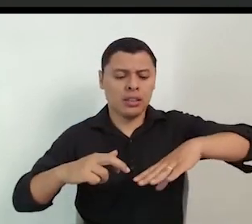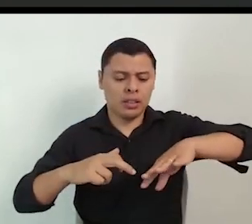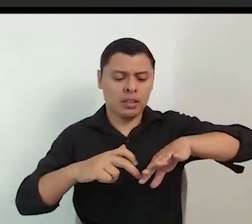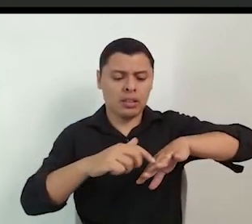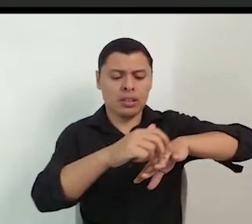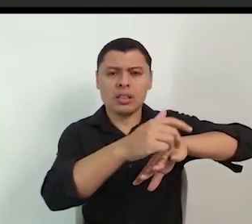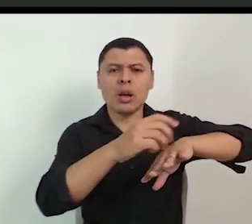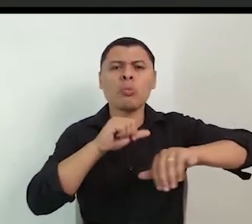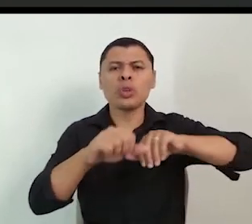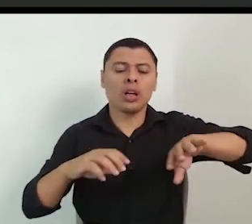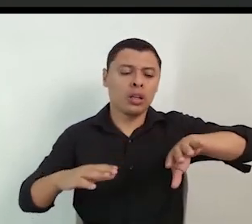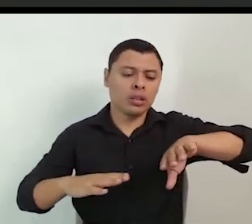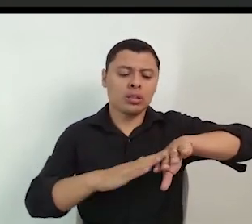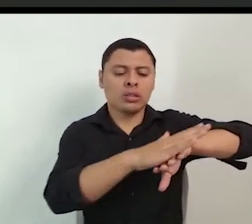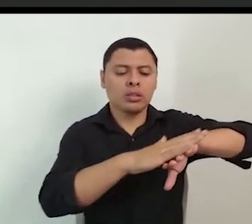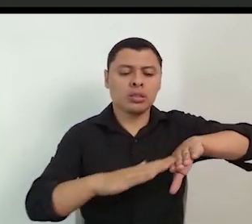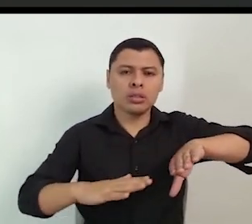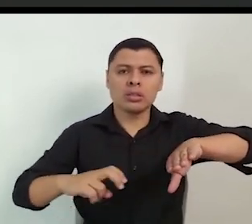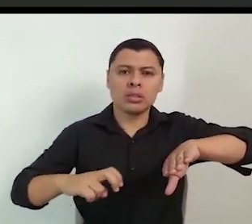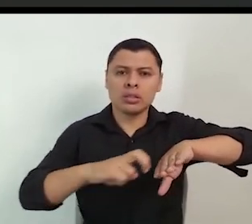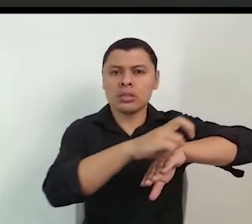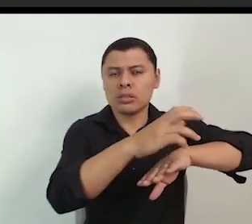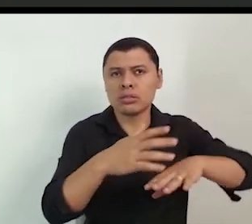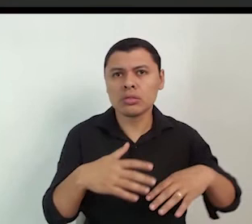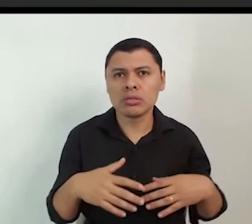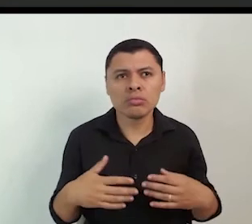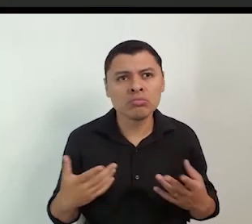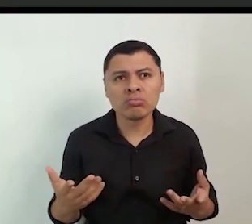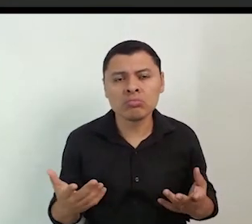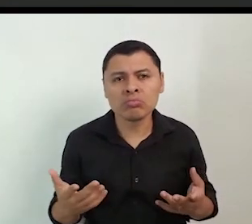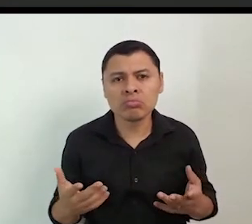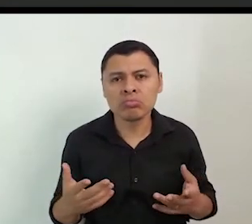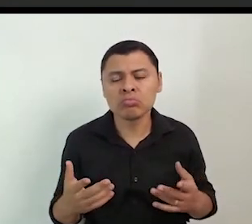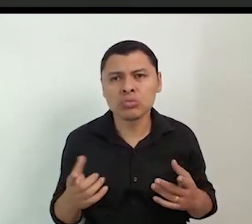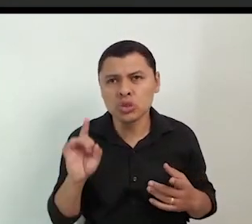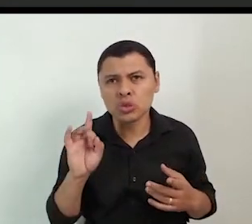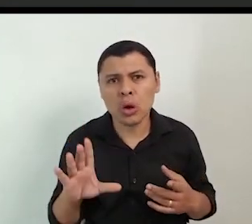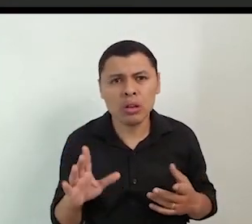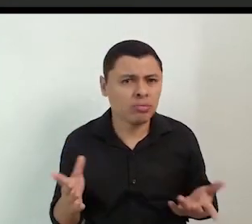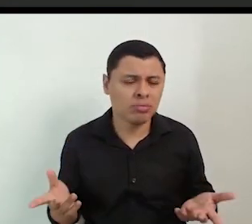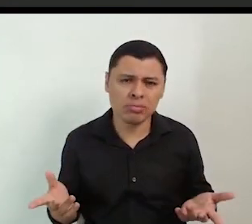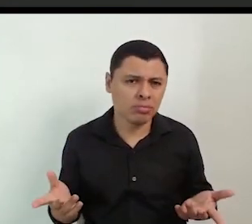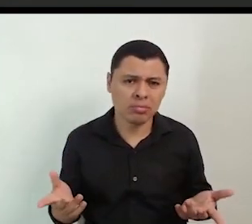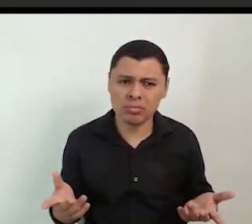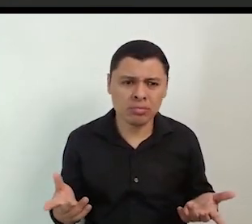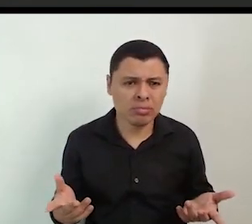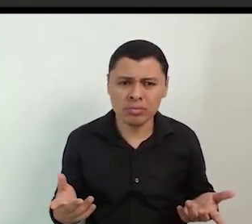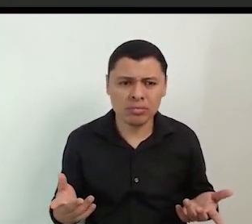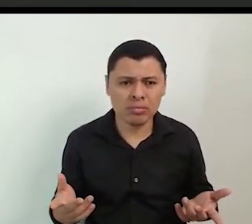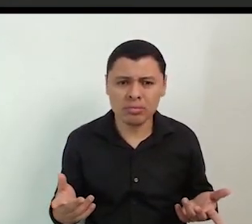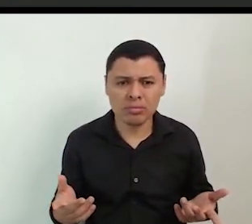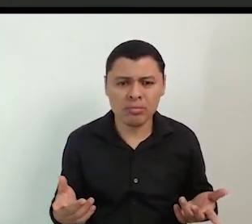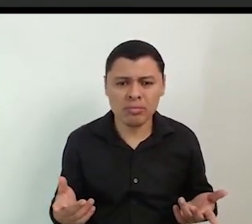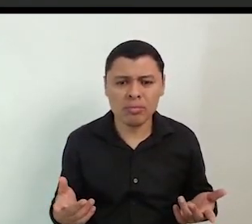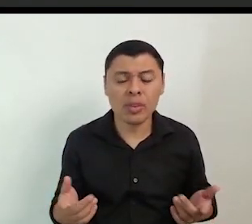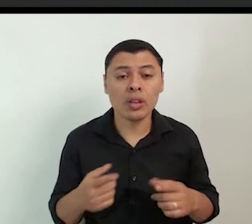que colocar as rampas e acessibilizar para as pessoas com deficiência física, né? Mas a gente não resolve a questão